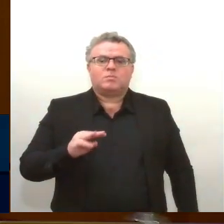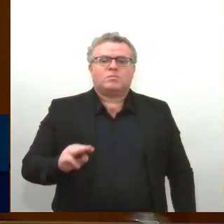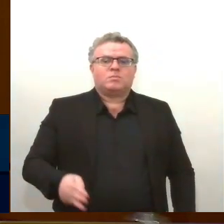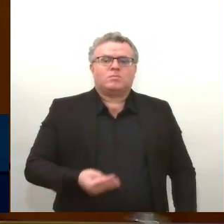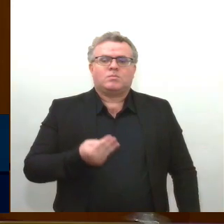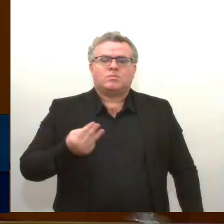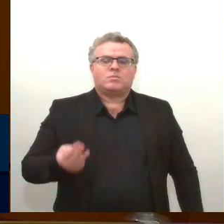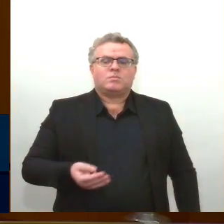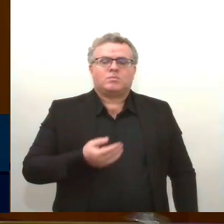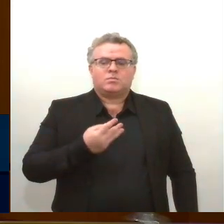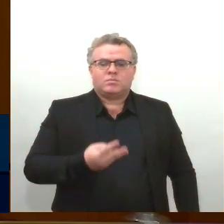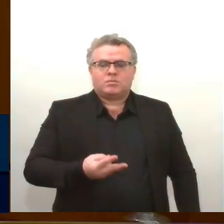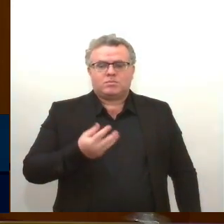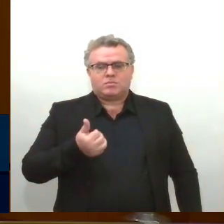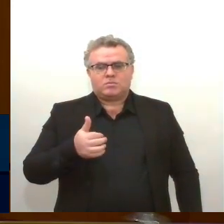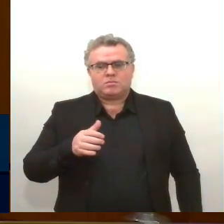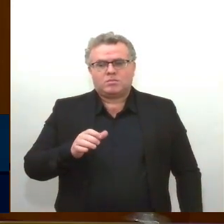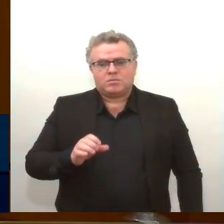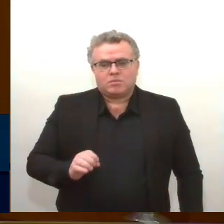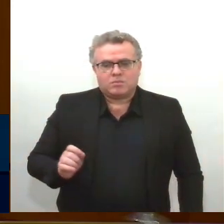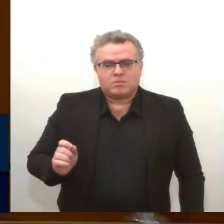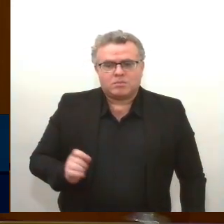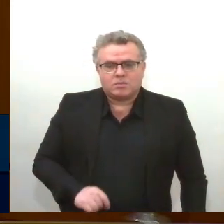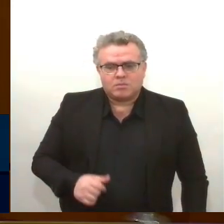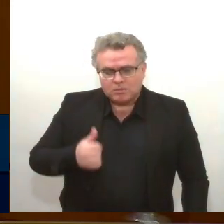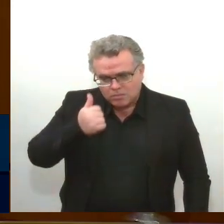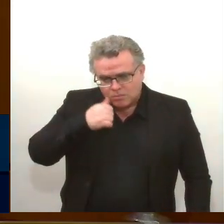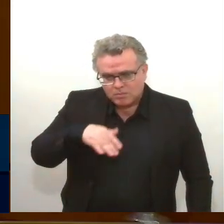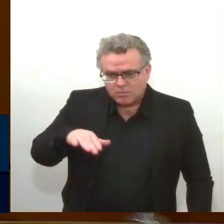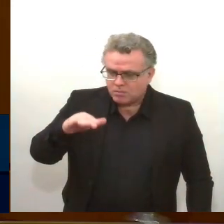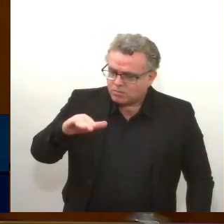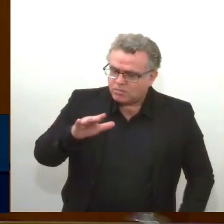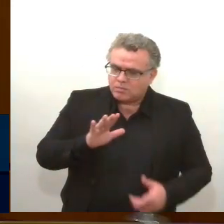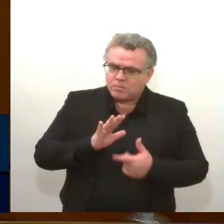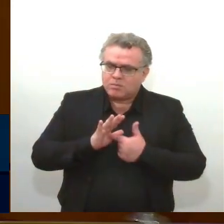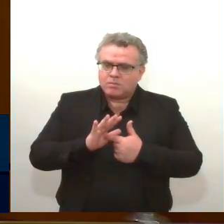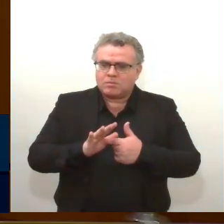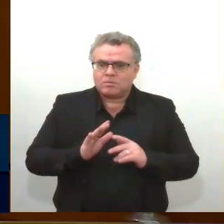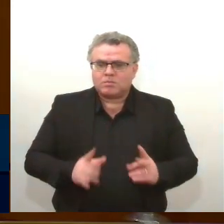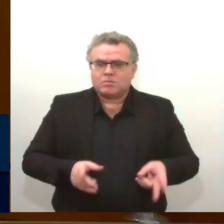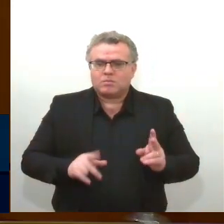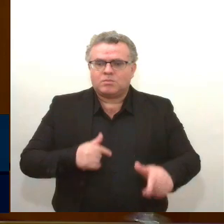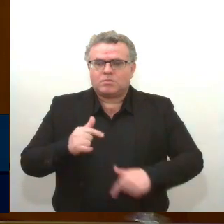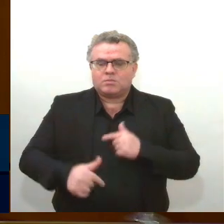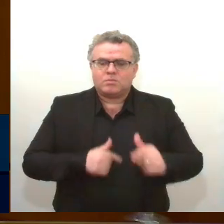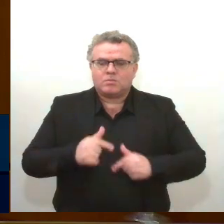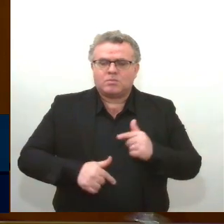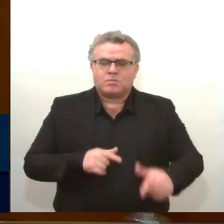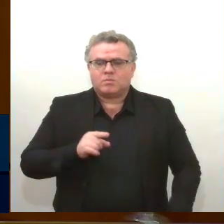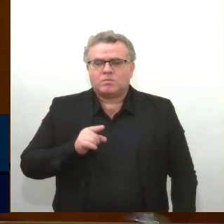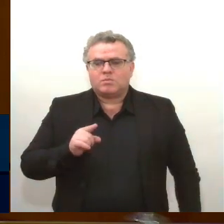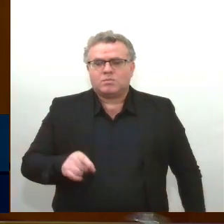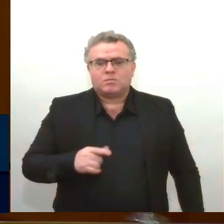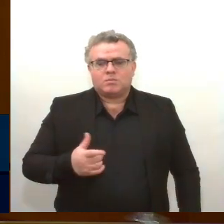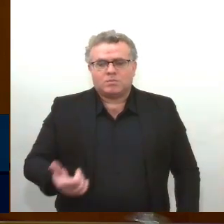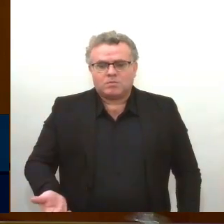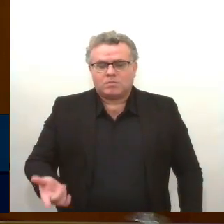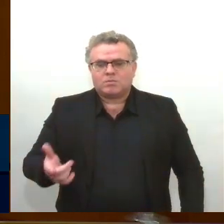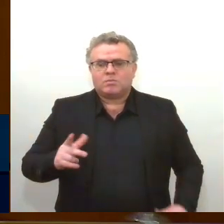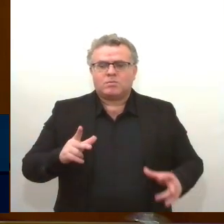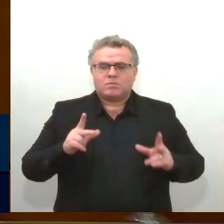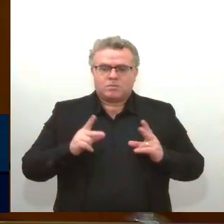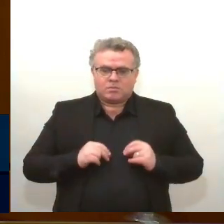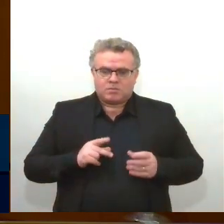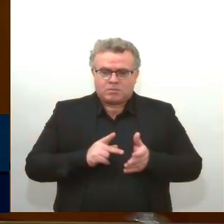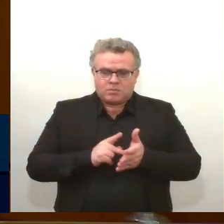baixinha realmente demonstrou que fez muito Nossa Senhora Aparecida e por isso foi reconhecida por aquele povo participamos ainda de